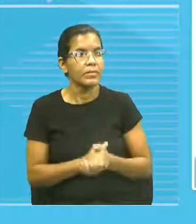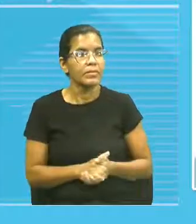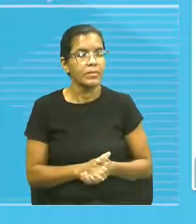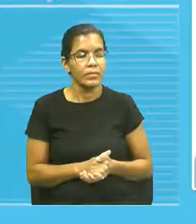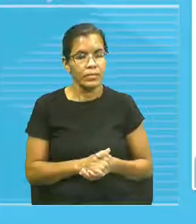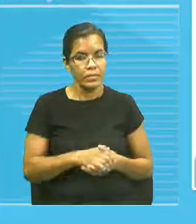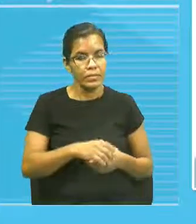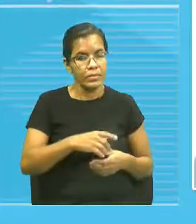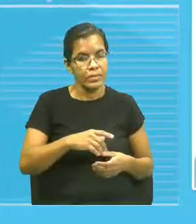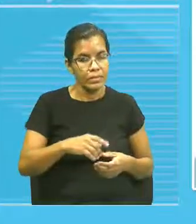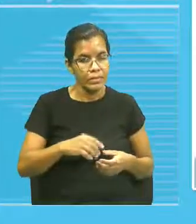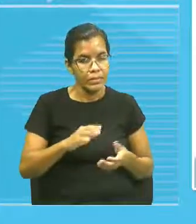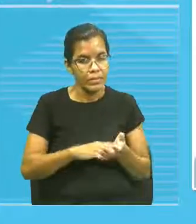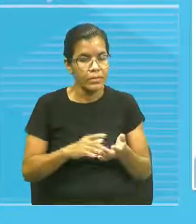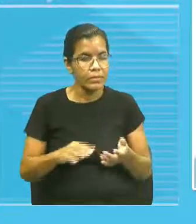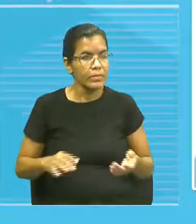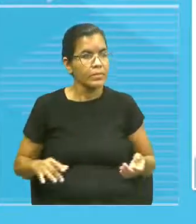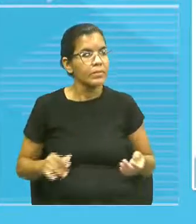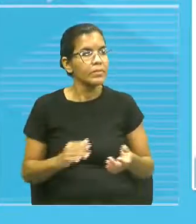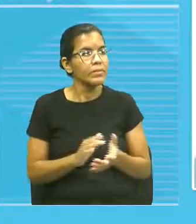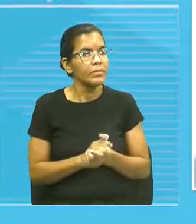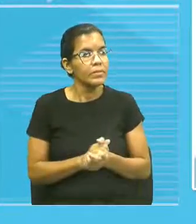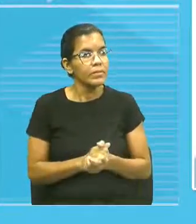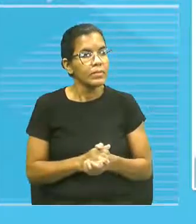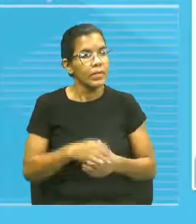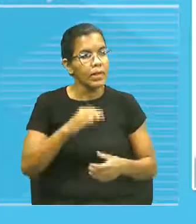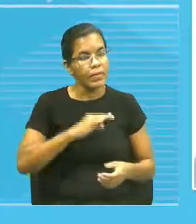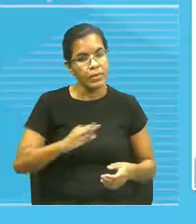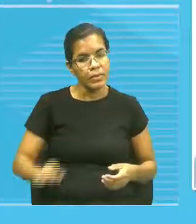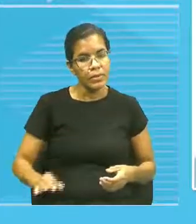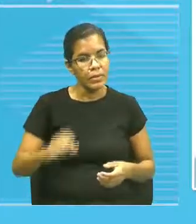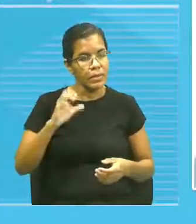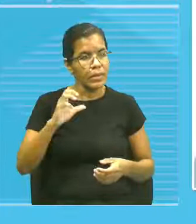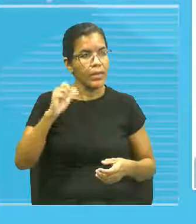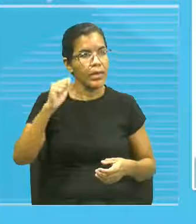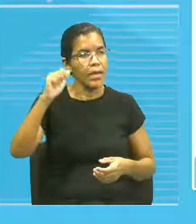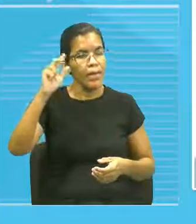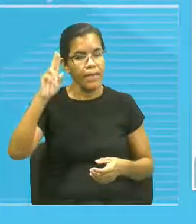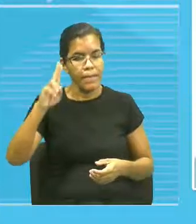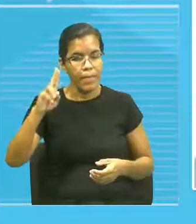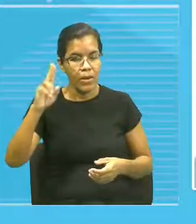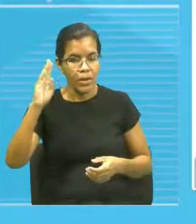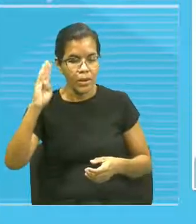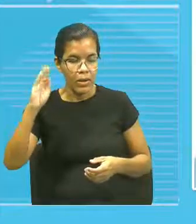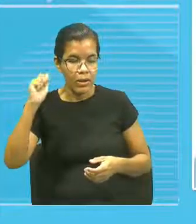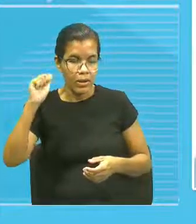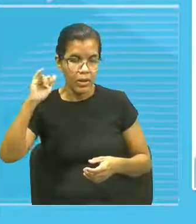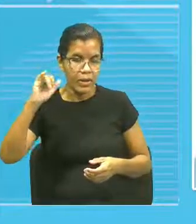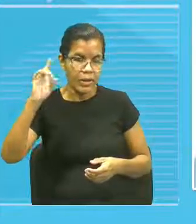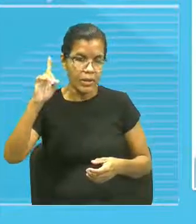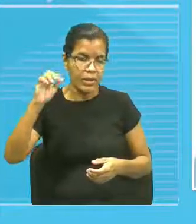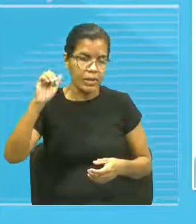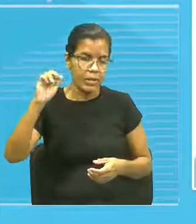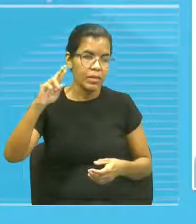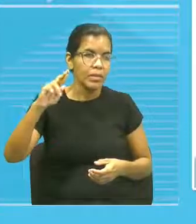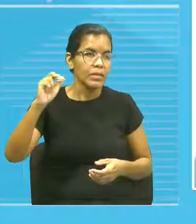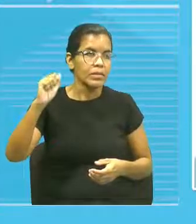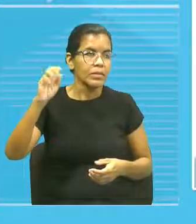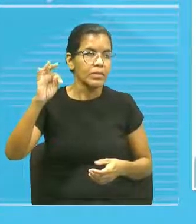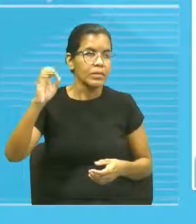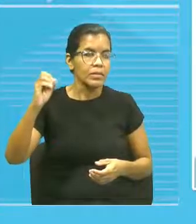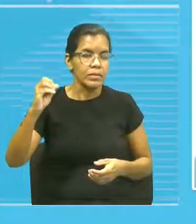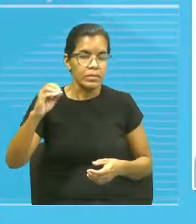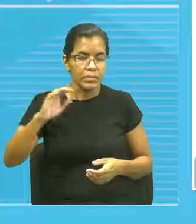É, a porcentagem de carboidrato, de proteína, de gordura, vai definir exatamente o seu valor energético. Então, pensa